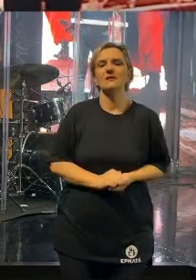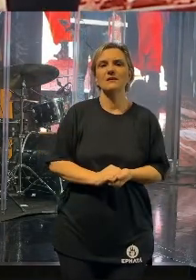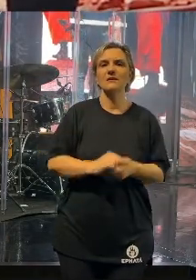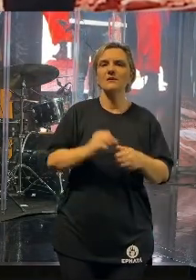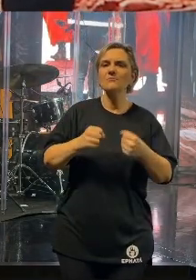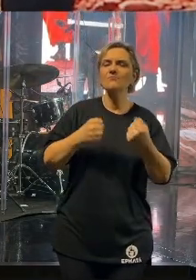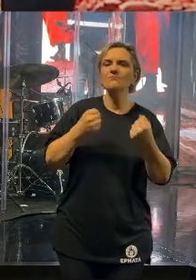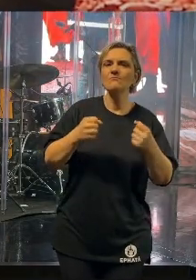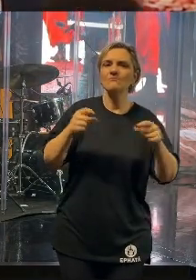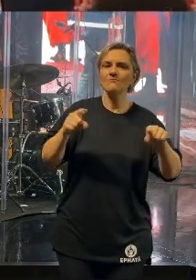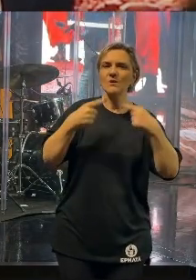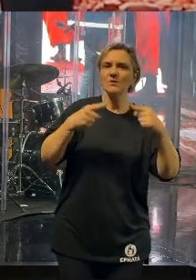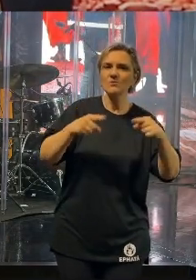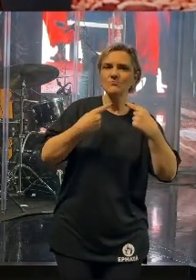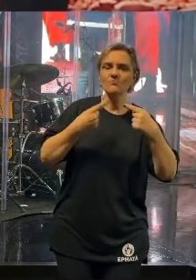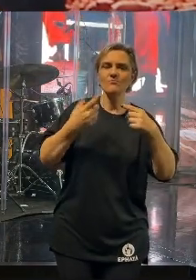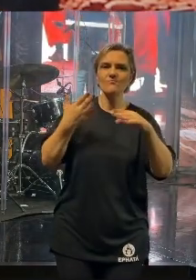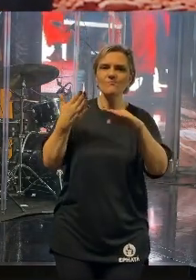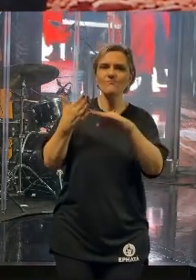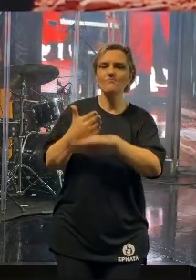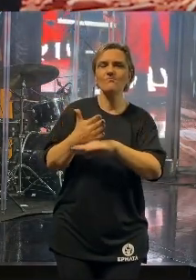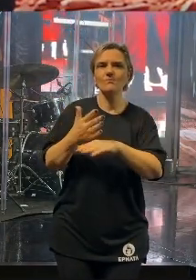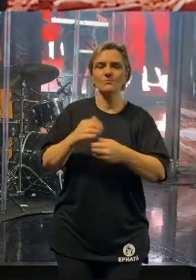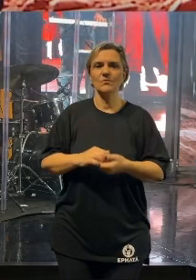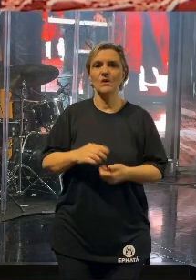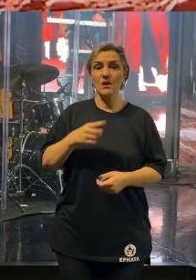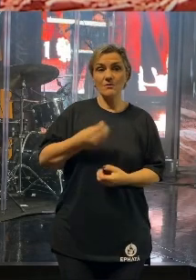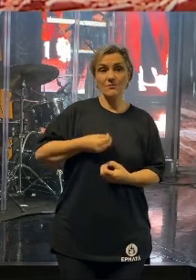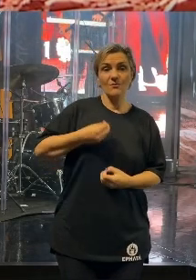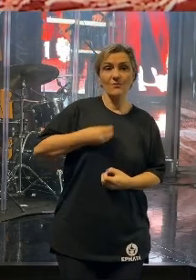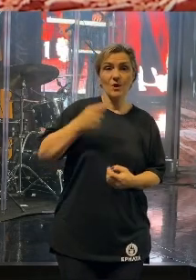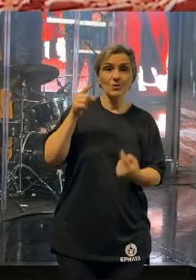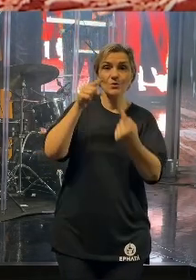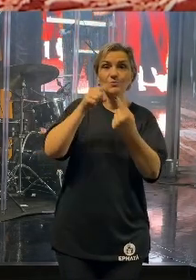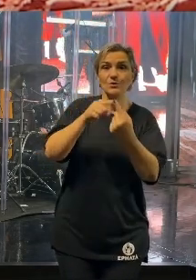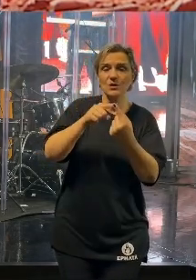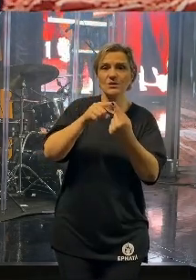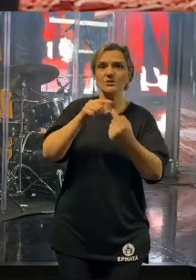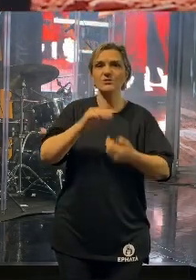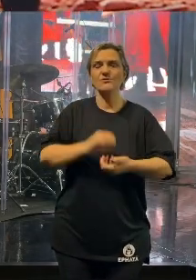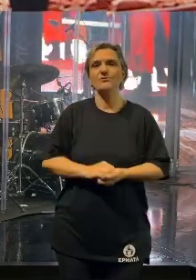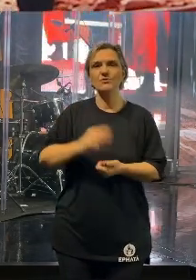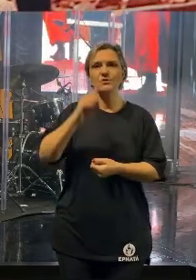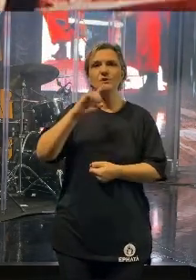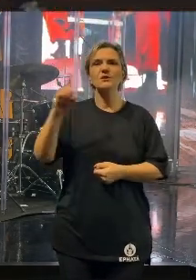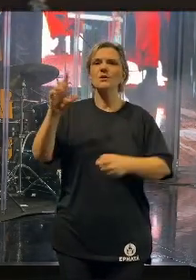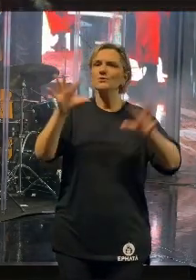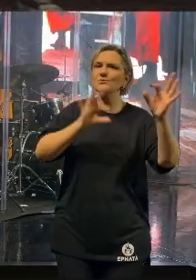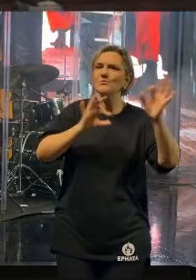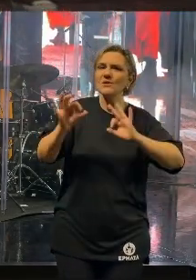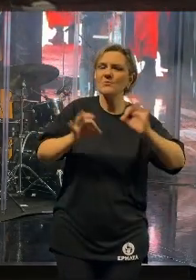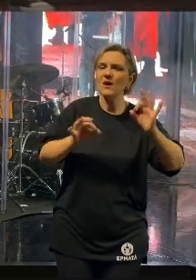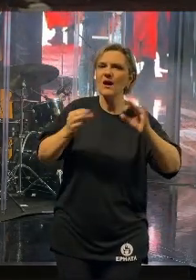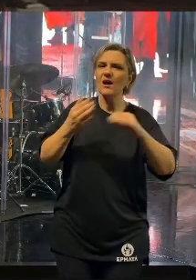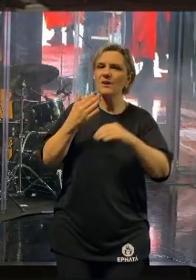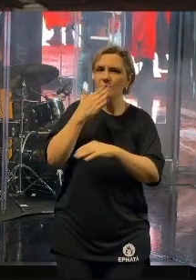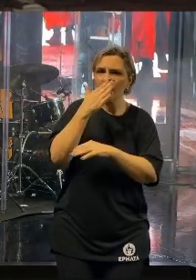Prepara para enfrentar resistências. Quer viver os objetivos e os alvos de Deus? Prepara para